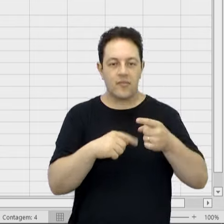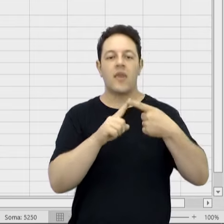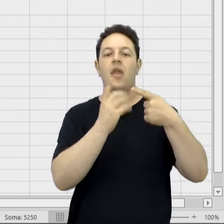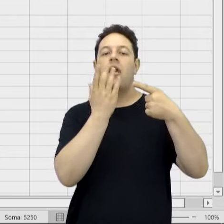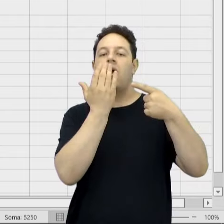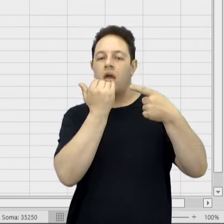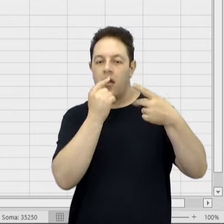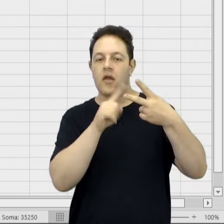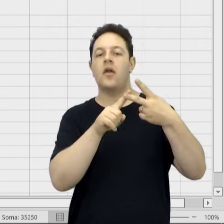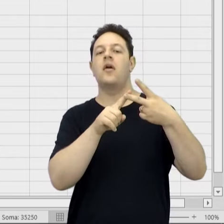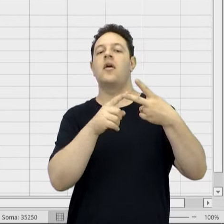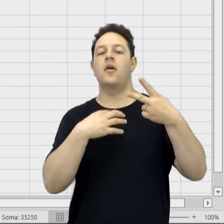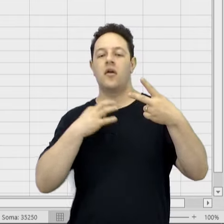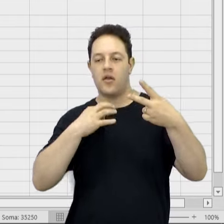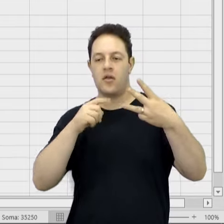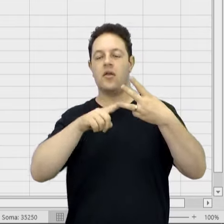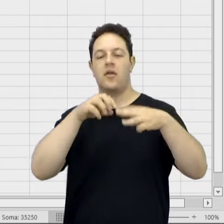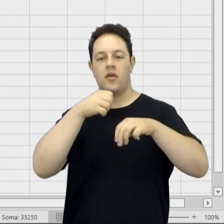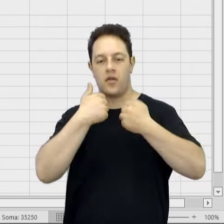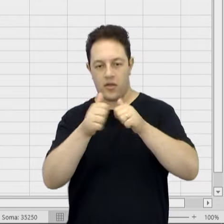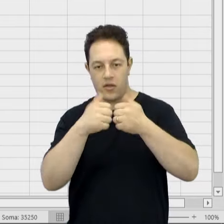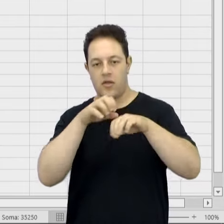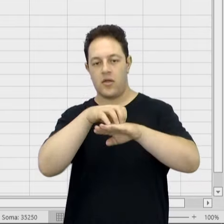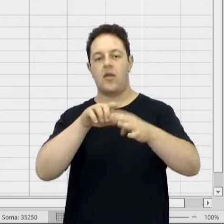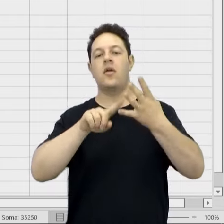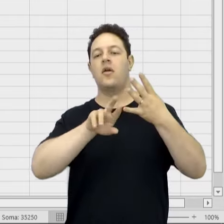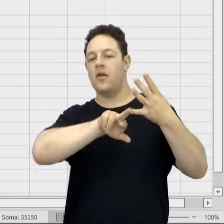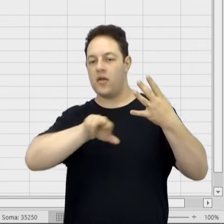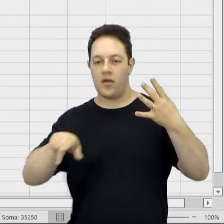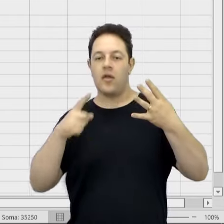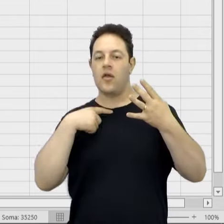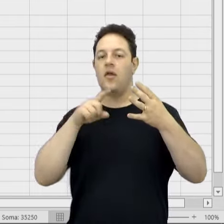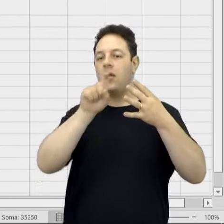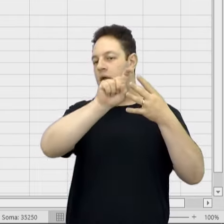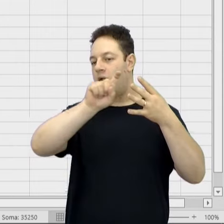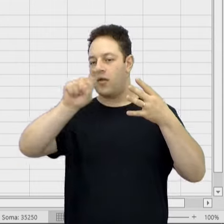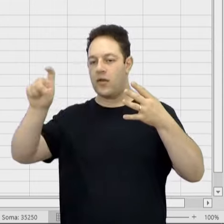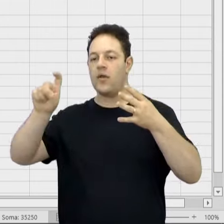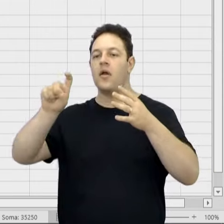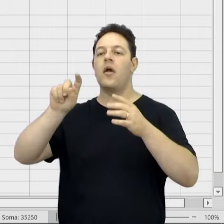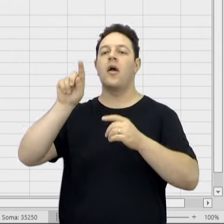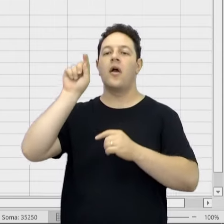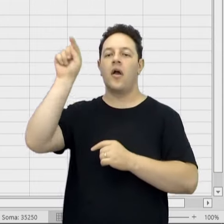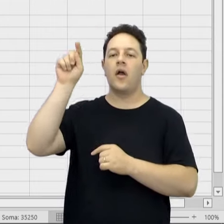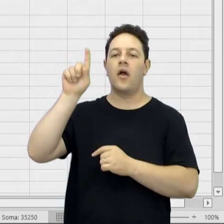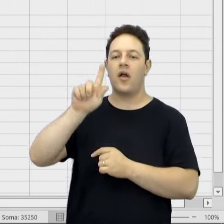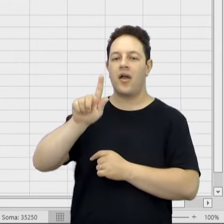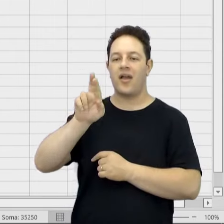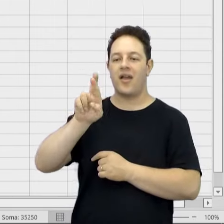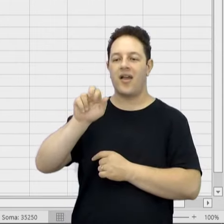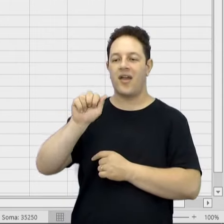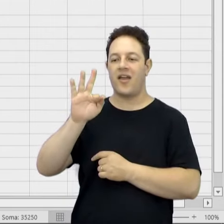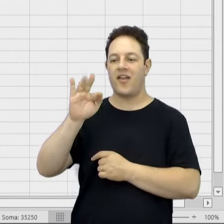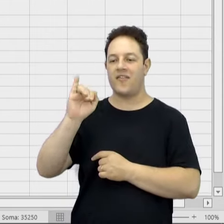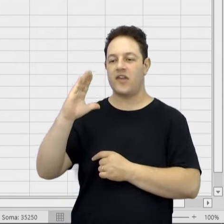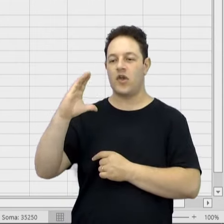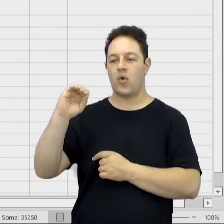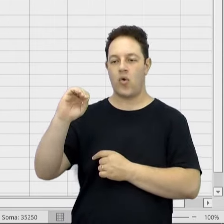vestuário, transporte diversos. Nesses três dados, eu venho aqui em gráfico. Deixa eu pegar